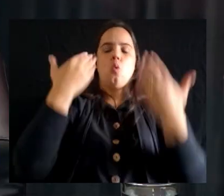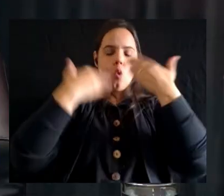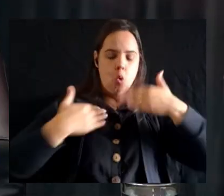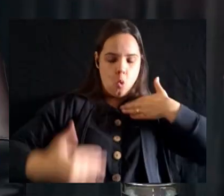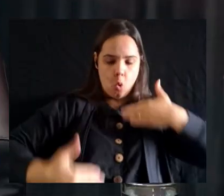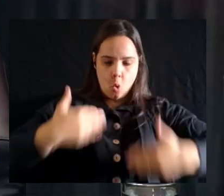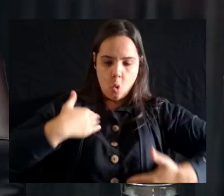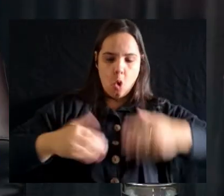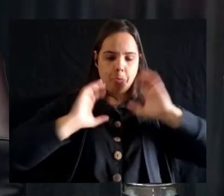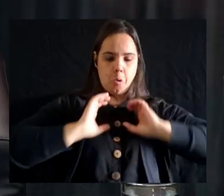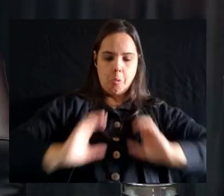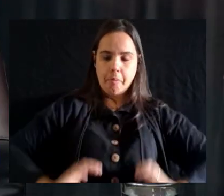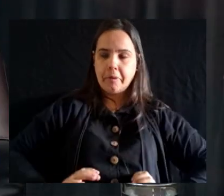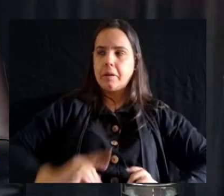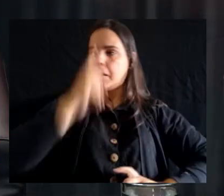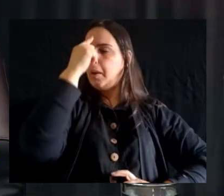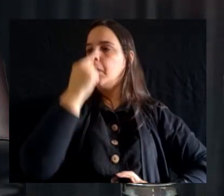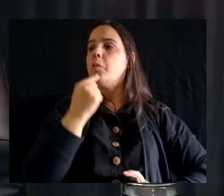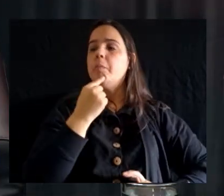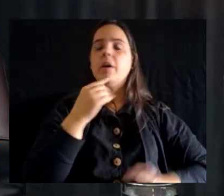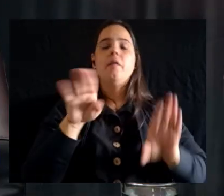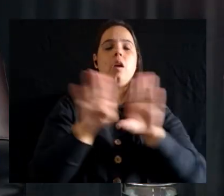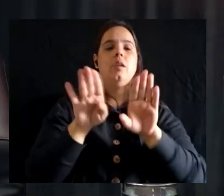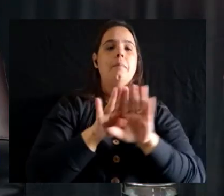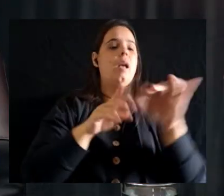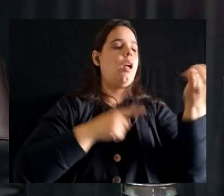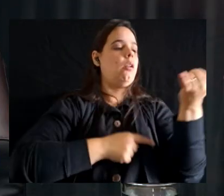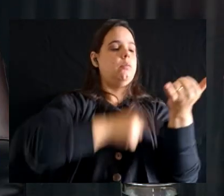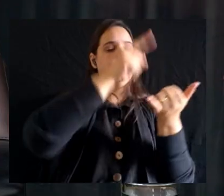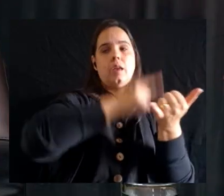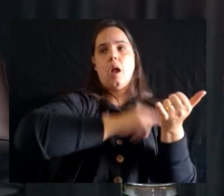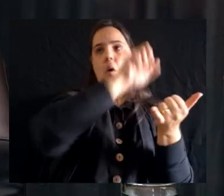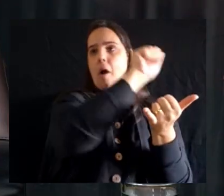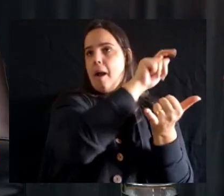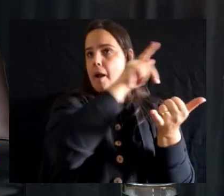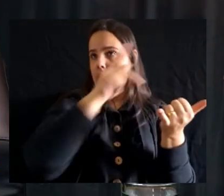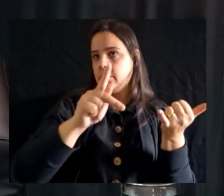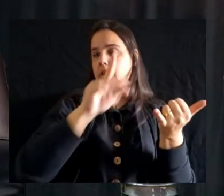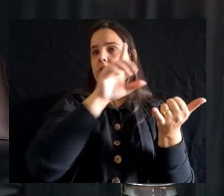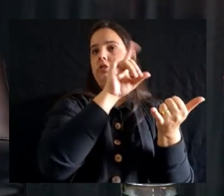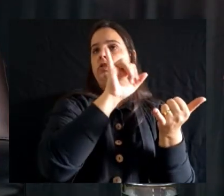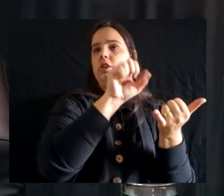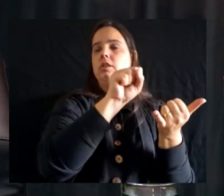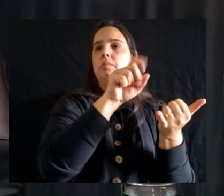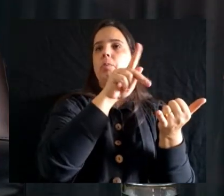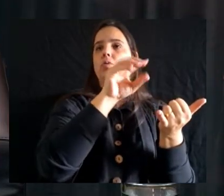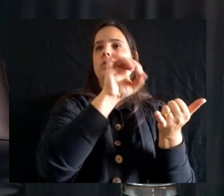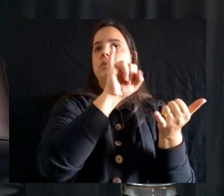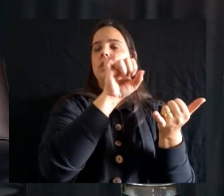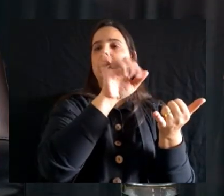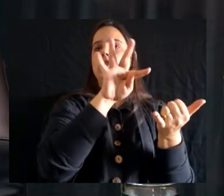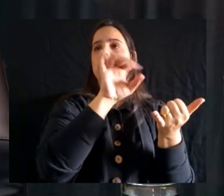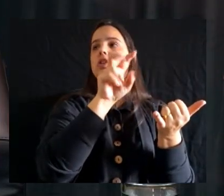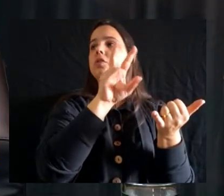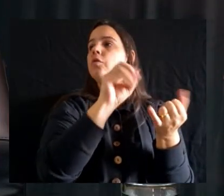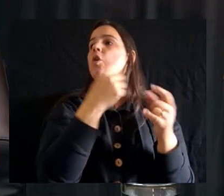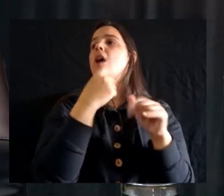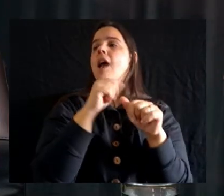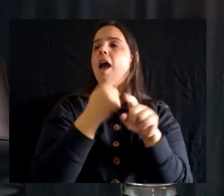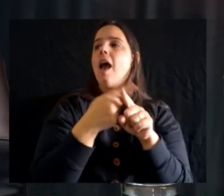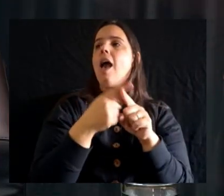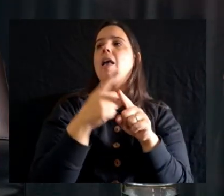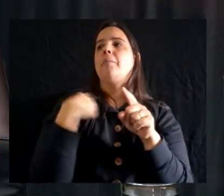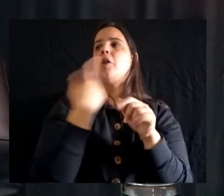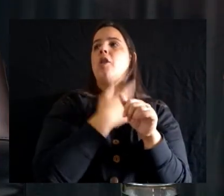o celular ele ali entra como um dispositivo, o aplicativo entra como um dispositivo e uma ferramenta para que você consiga entrar nesse